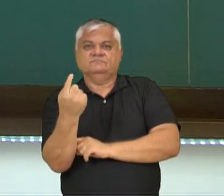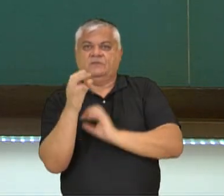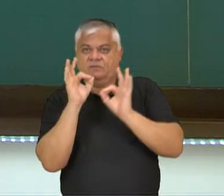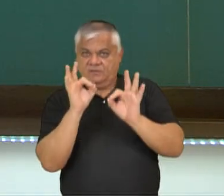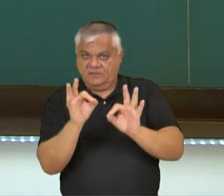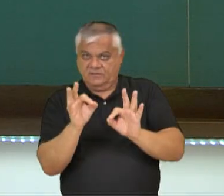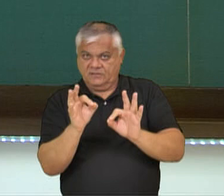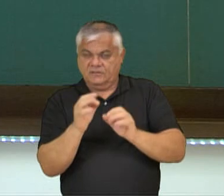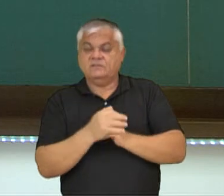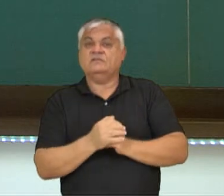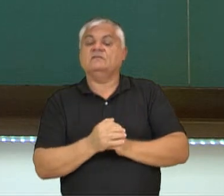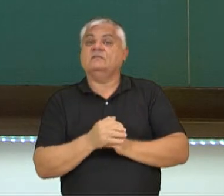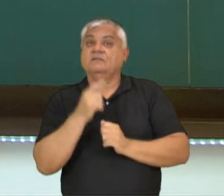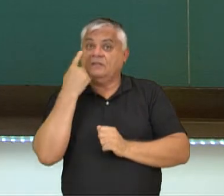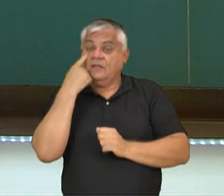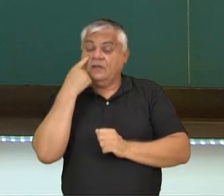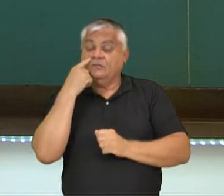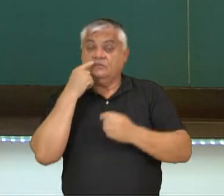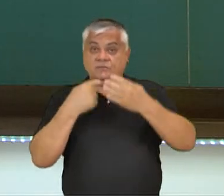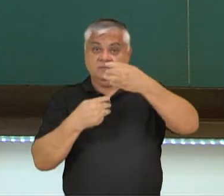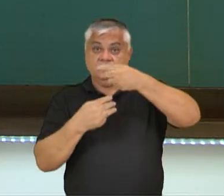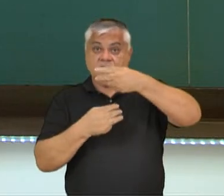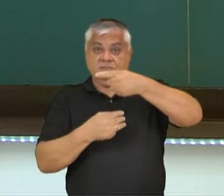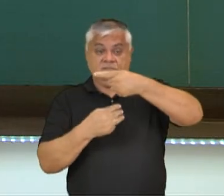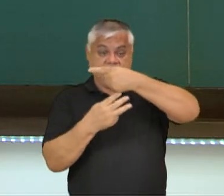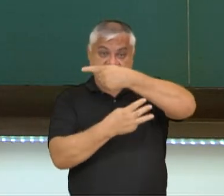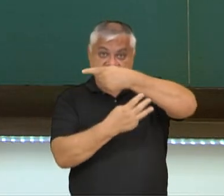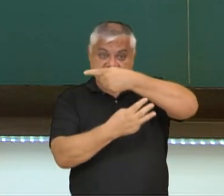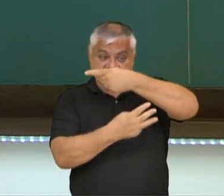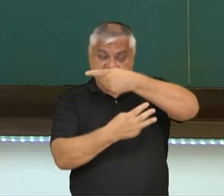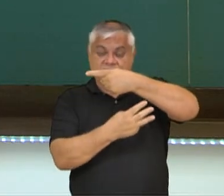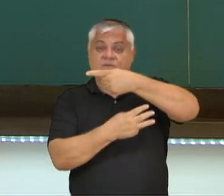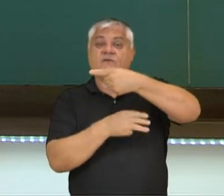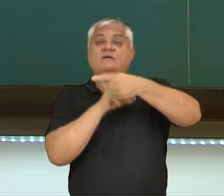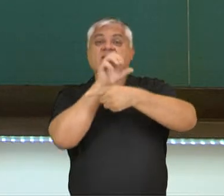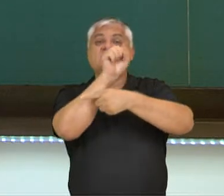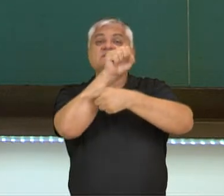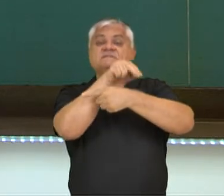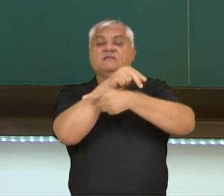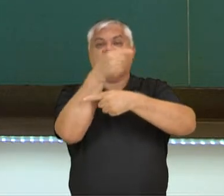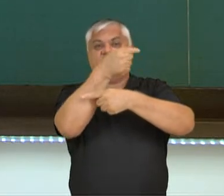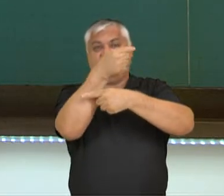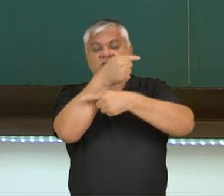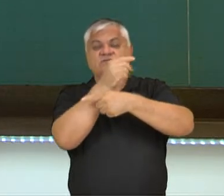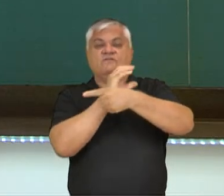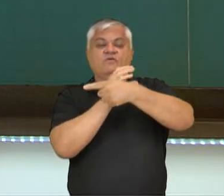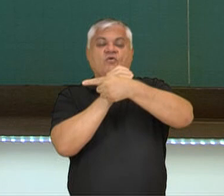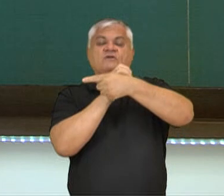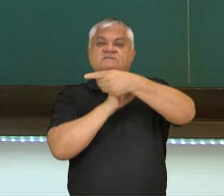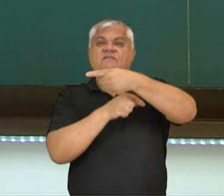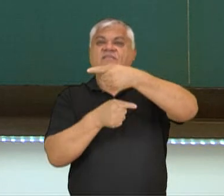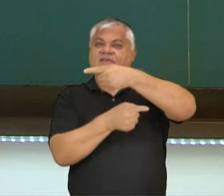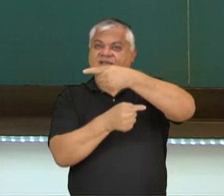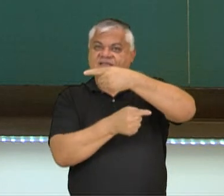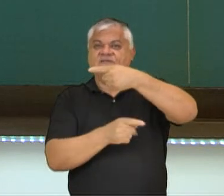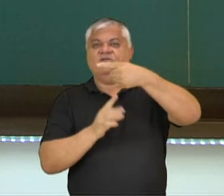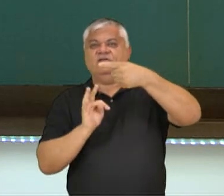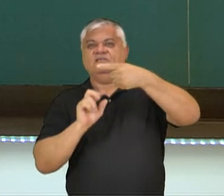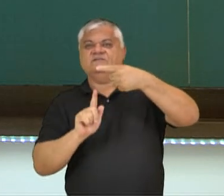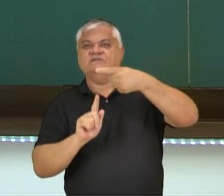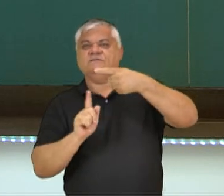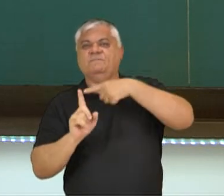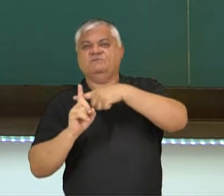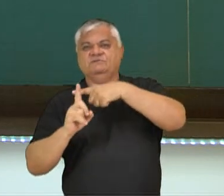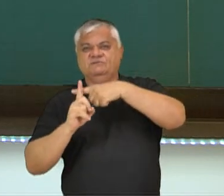exercício, tá? Então, lá no terceiro quadrante, o seno é negativo, o cosseno é negativo e a tangente